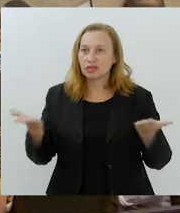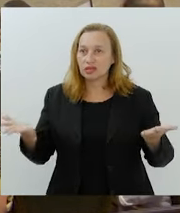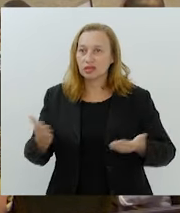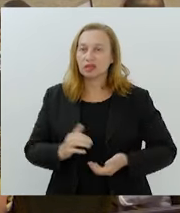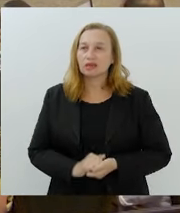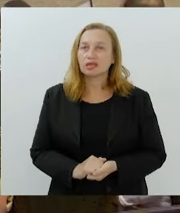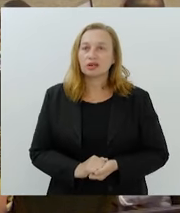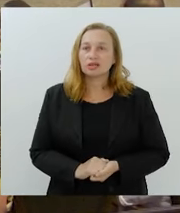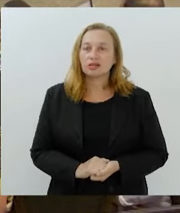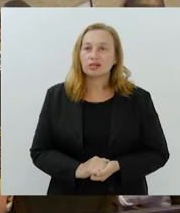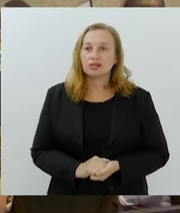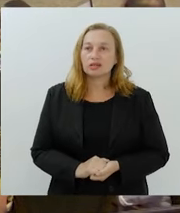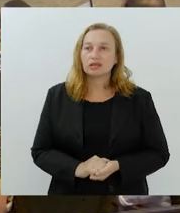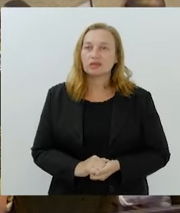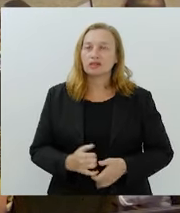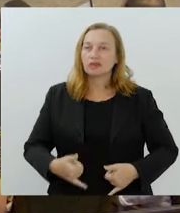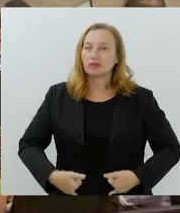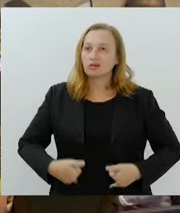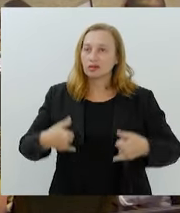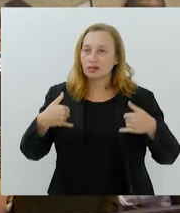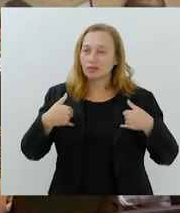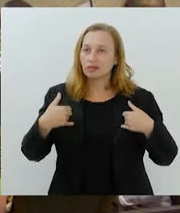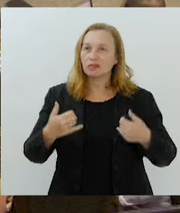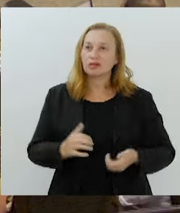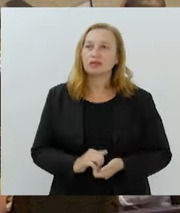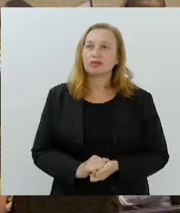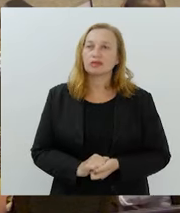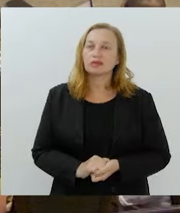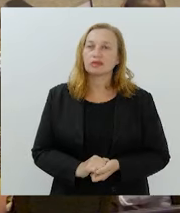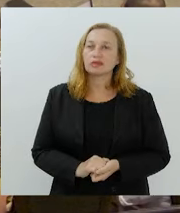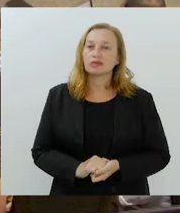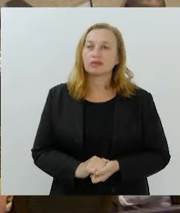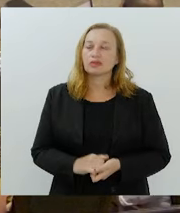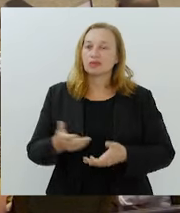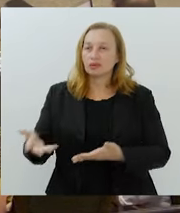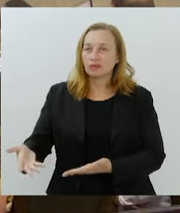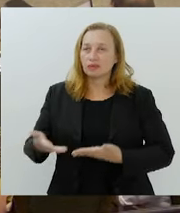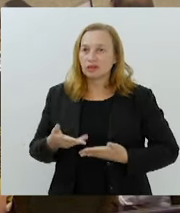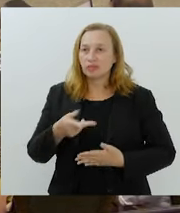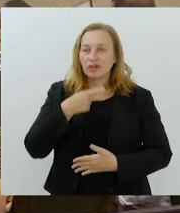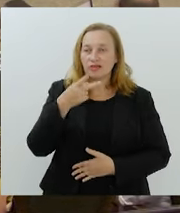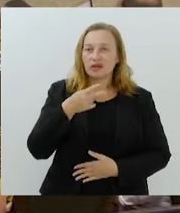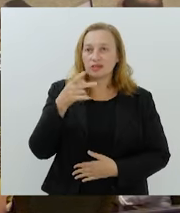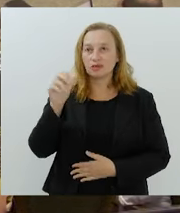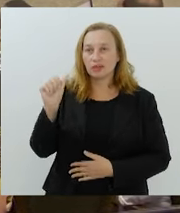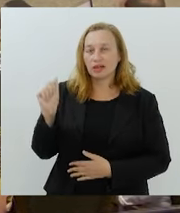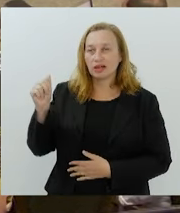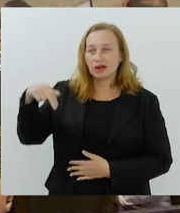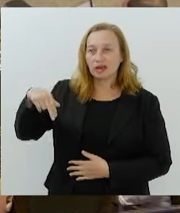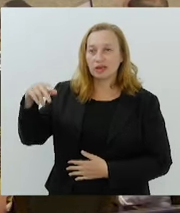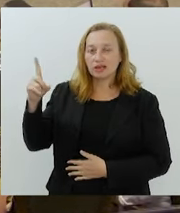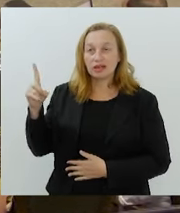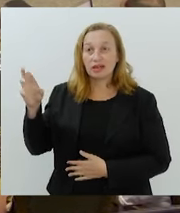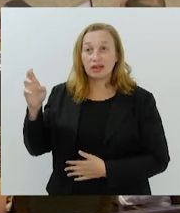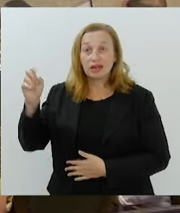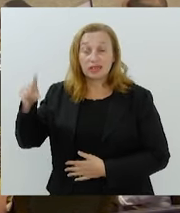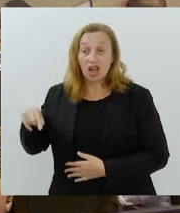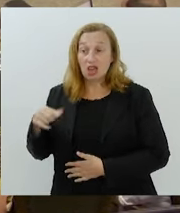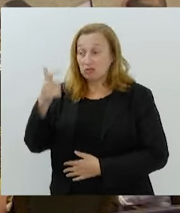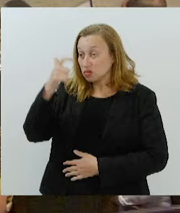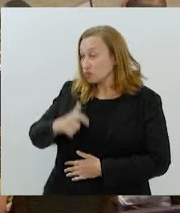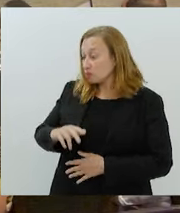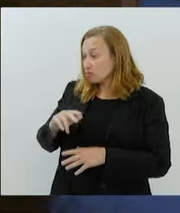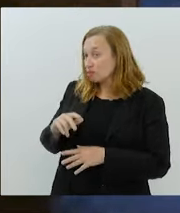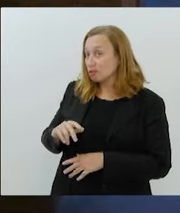Eu fiquei super honrada de celebrada, de ser convidada para estar aqui e falar sobre o André, porque eu sou uma pessoa com